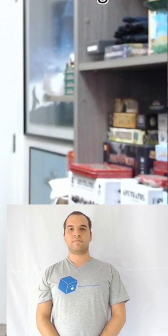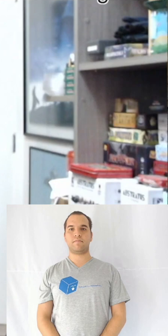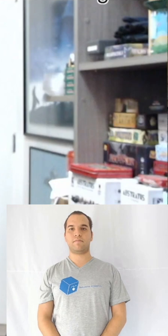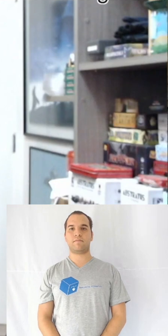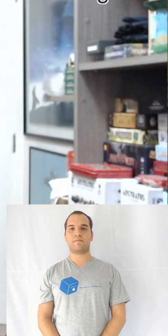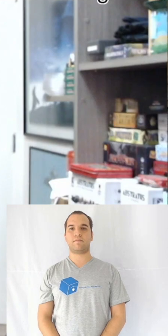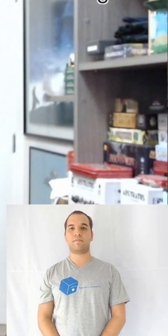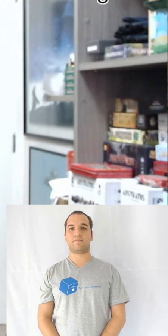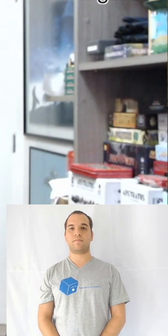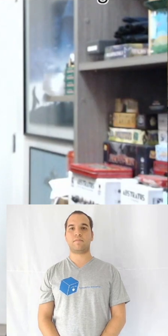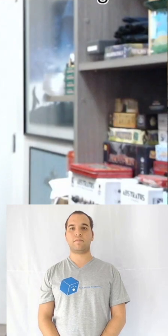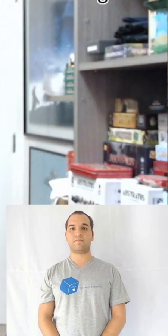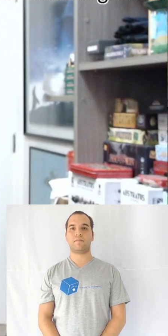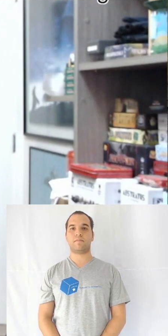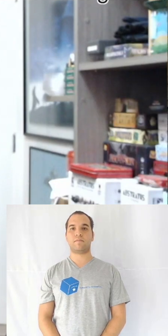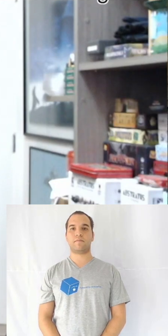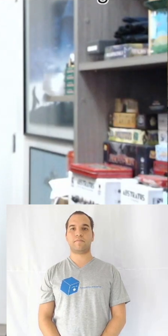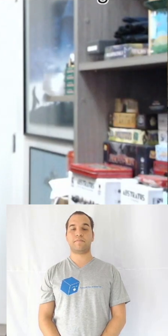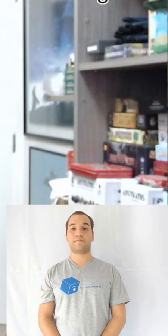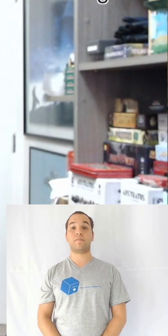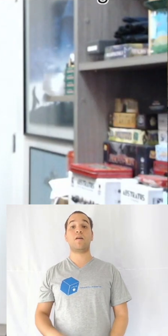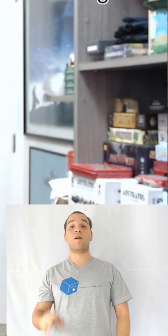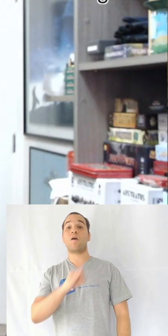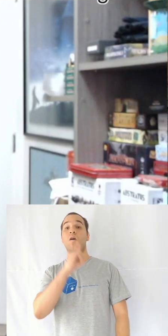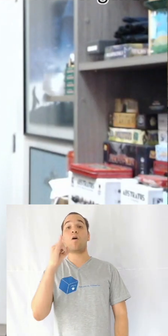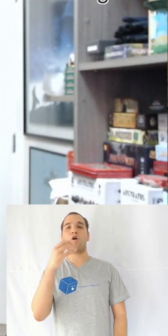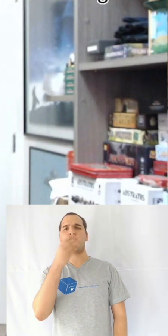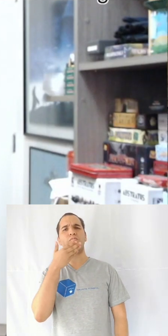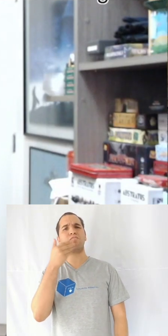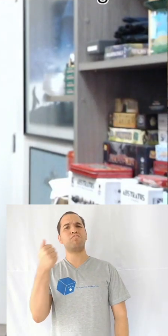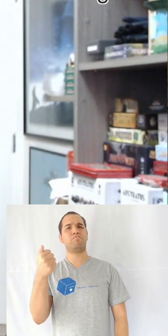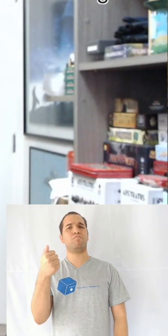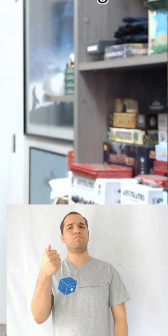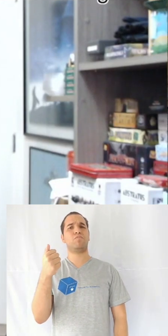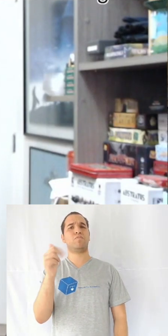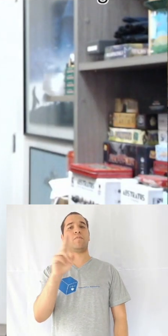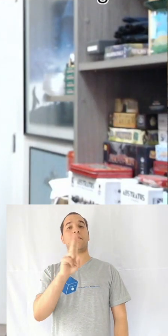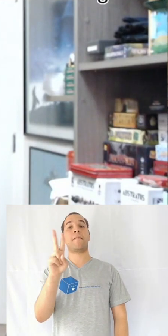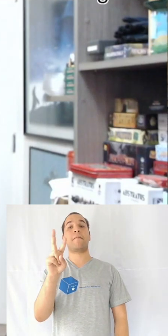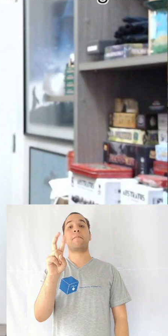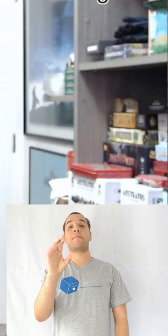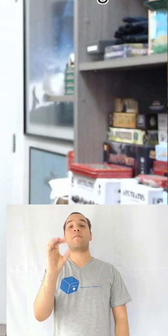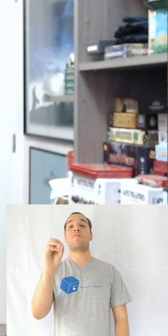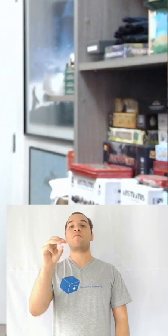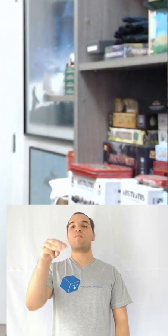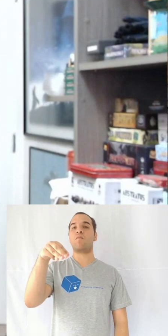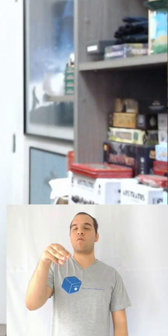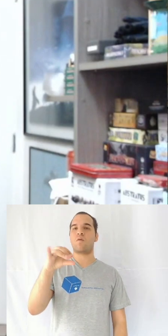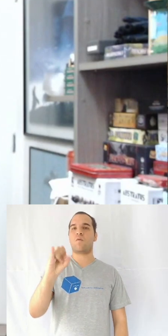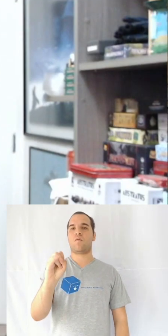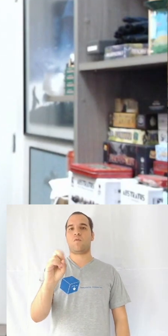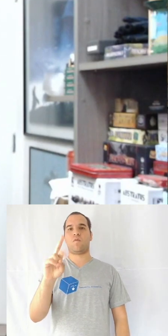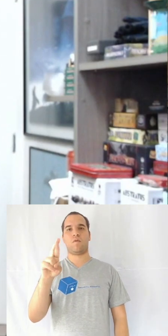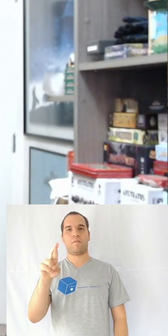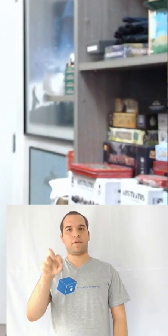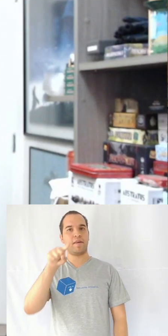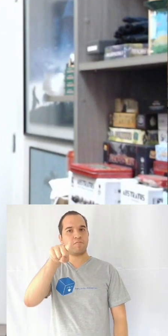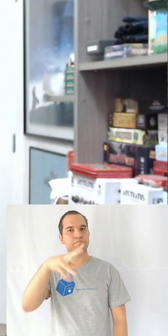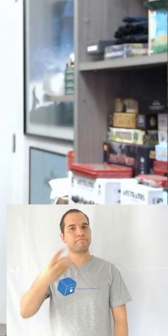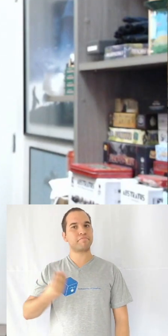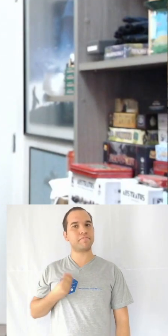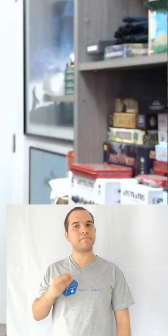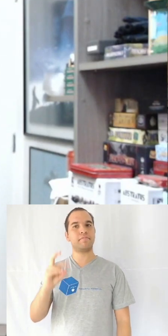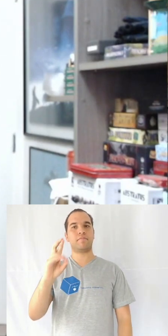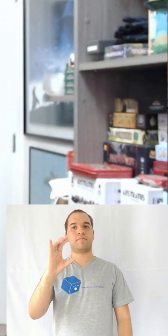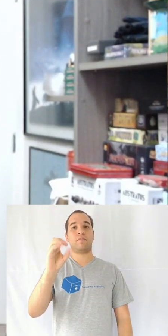Oi gente, tudo bem? Para quem não me conhece, eu sou o Romir e você está na Romir Playhouse. E hoje eu vou explicar um joguinho